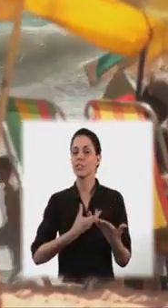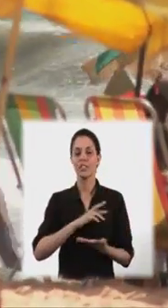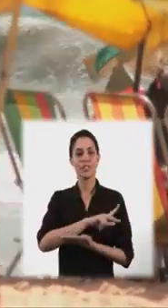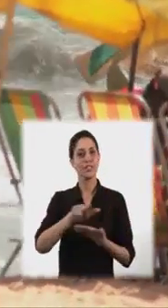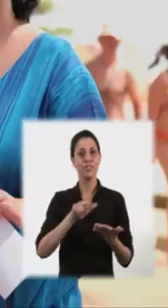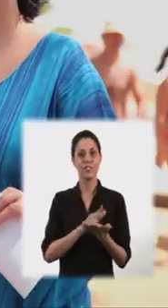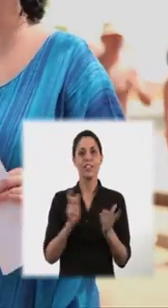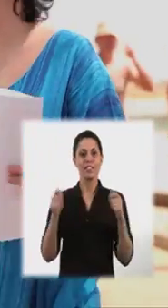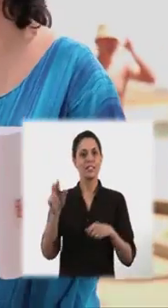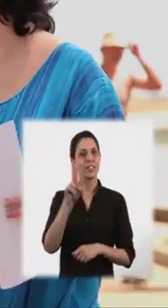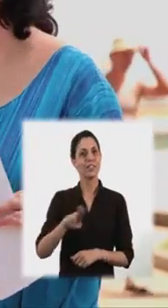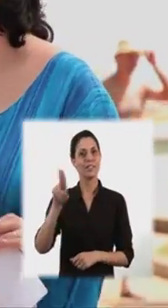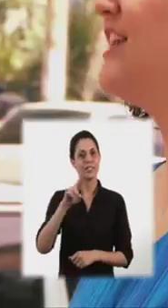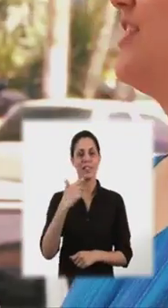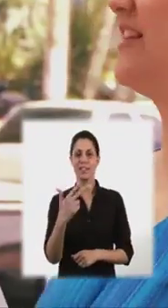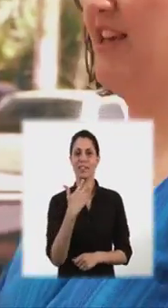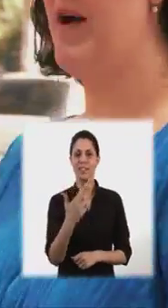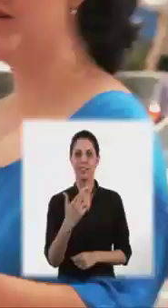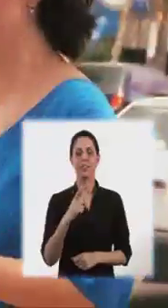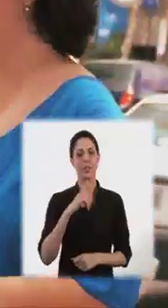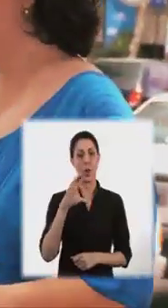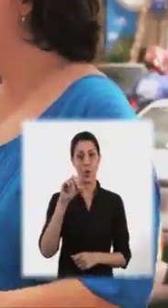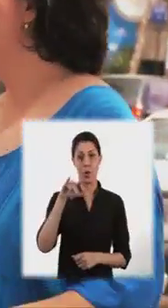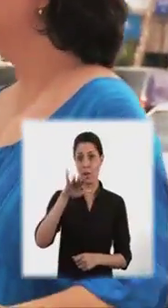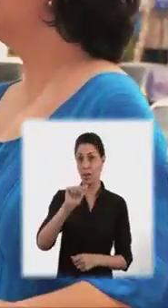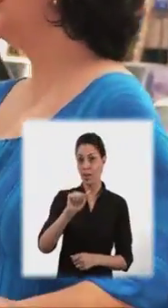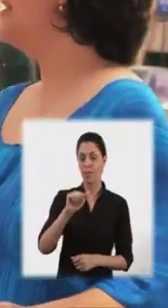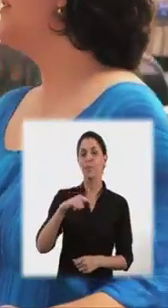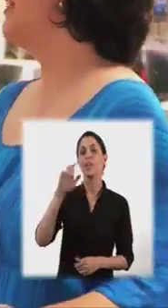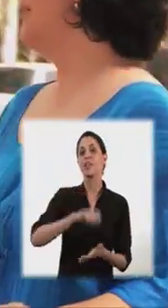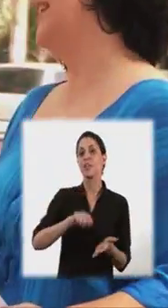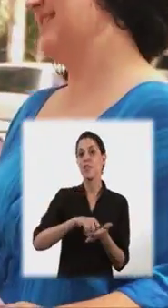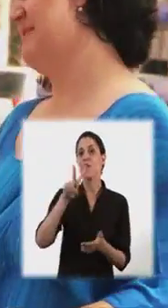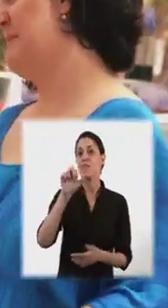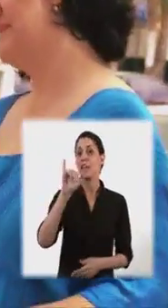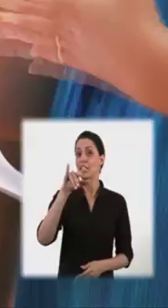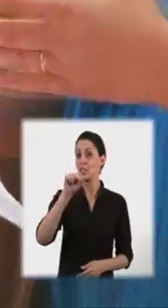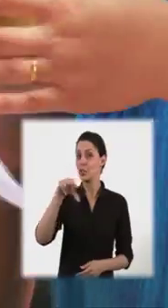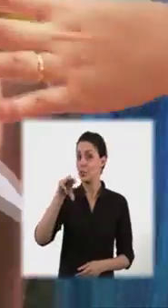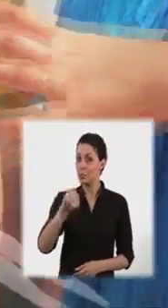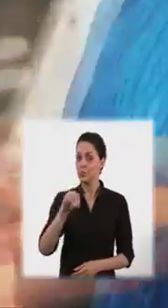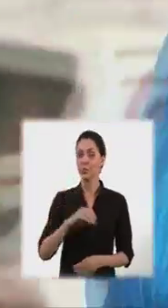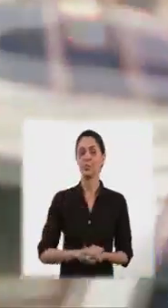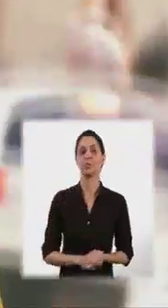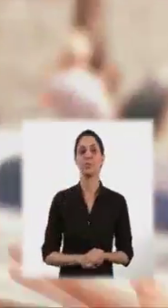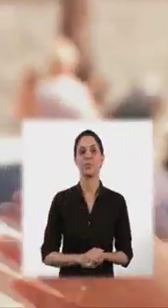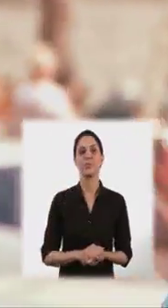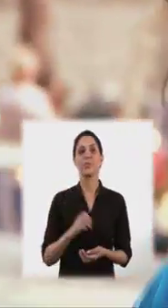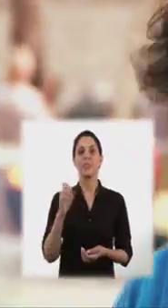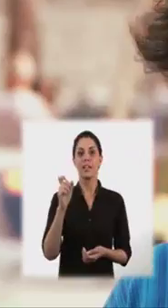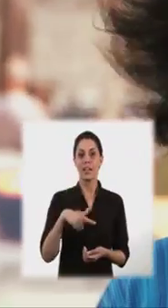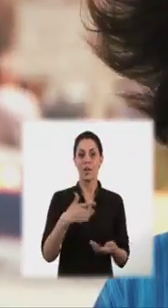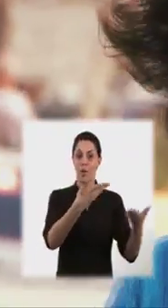para que a gente possa usar a língua. Eu tenho aqui uma crônica do Luiz Fernando Veríssimo. Eu convido você a